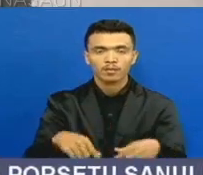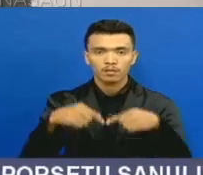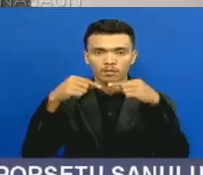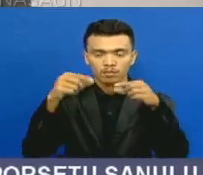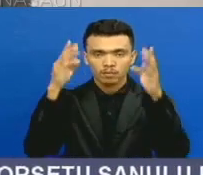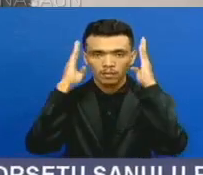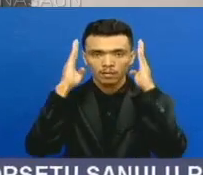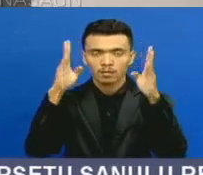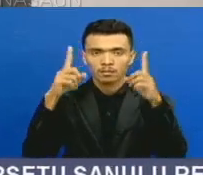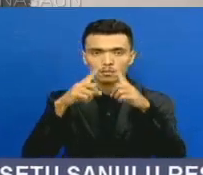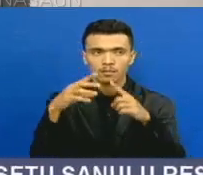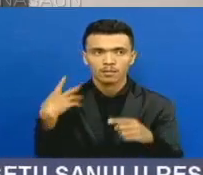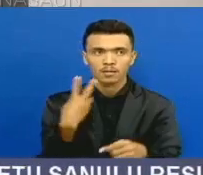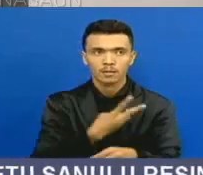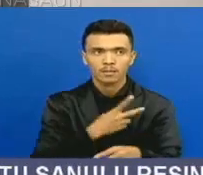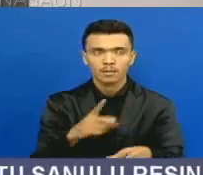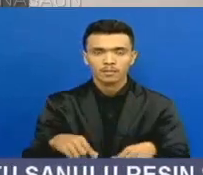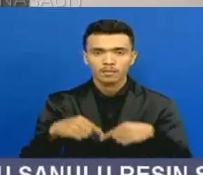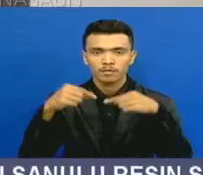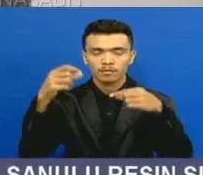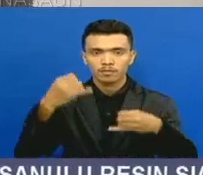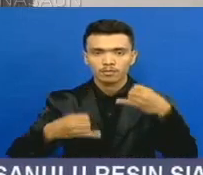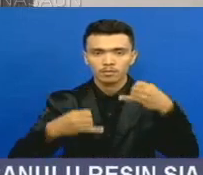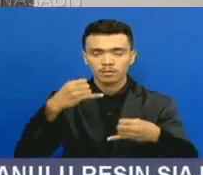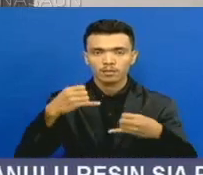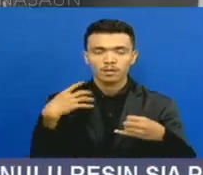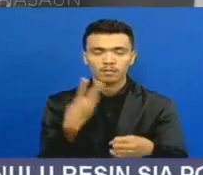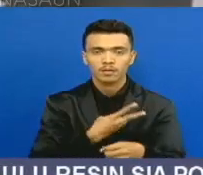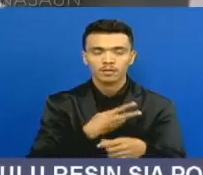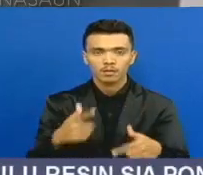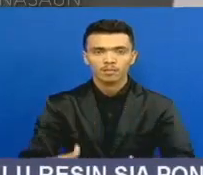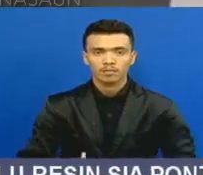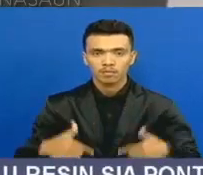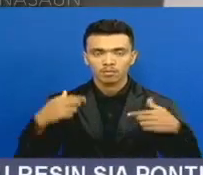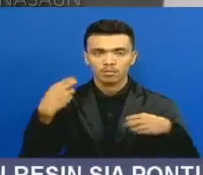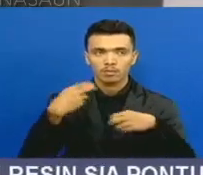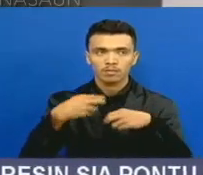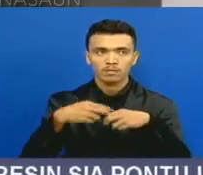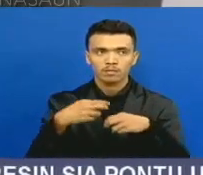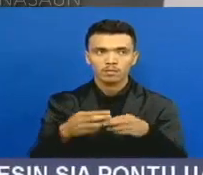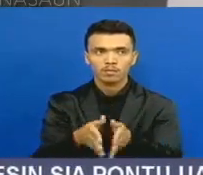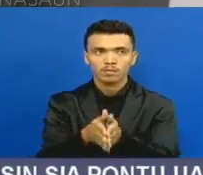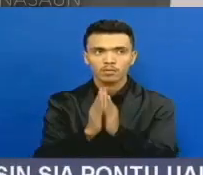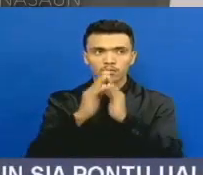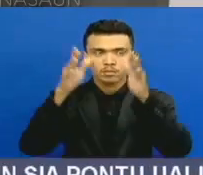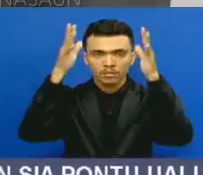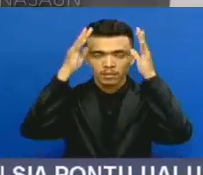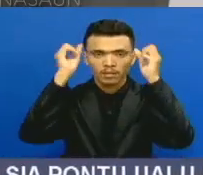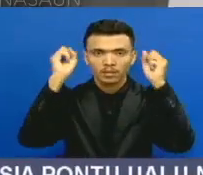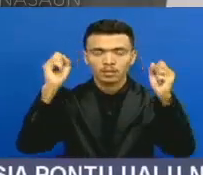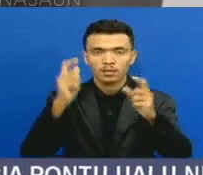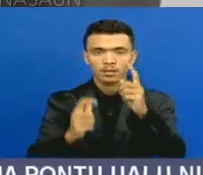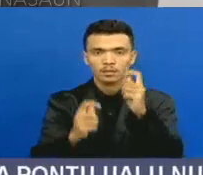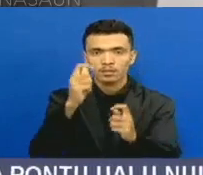kata se a mim for ona justiça ba ema a mim vida nem mos risco ida tamba ne juiza Florencia usu ba presidente tribunal recurso